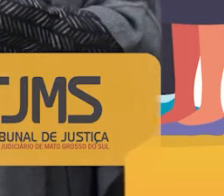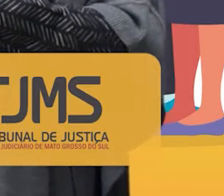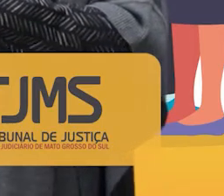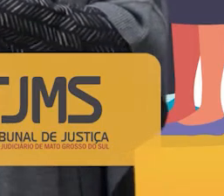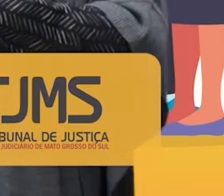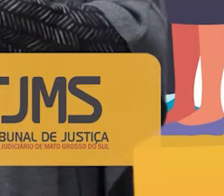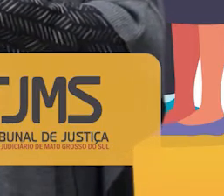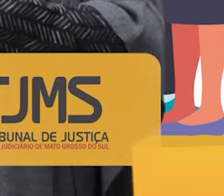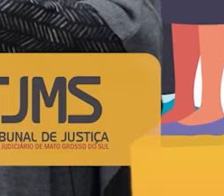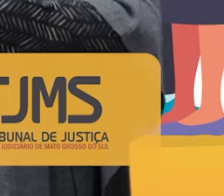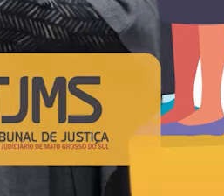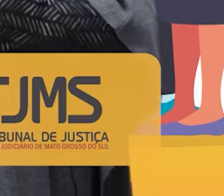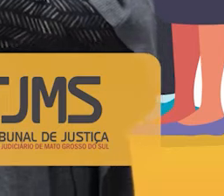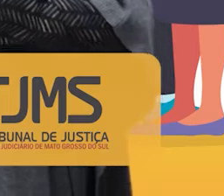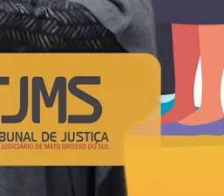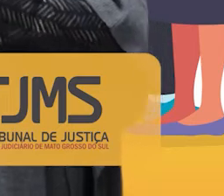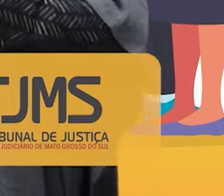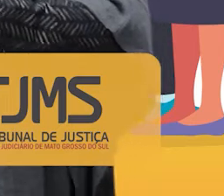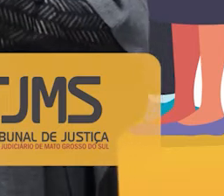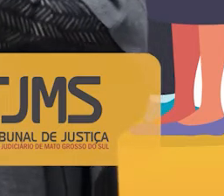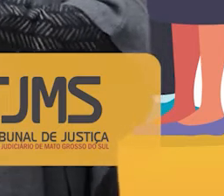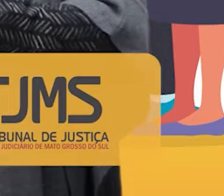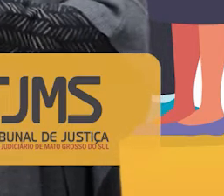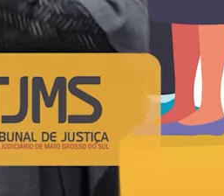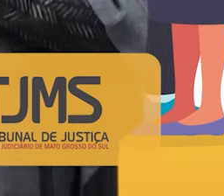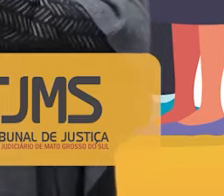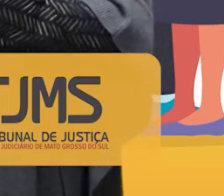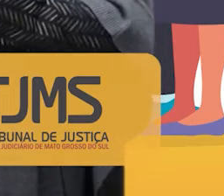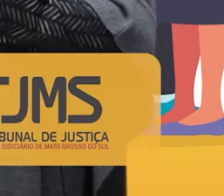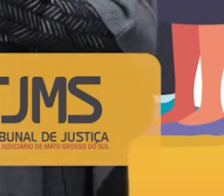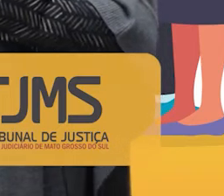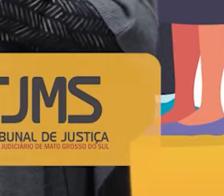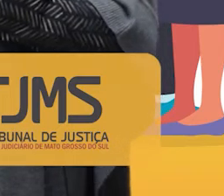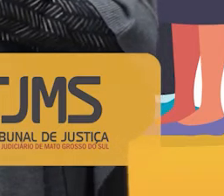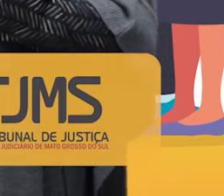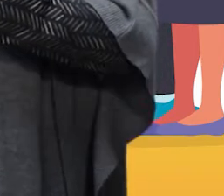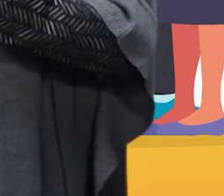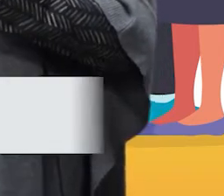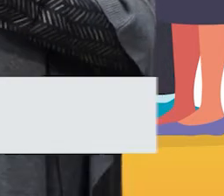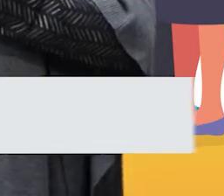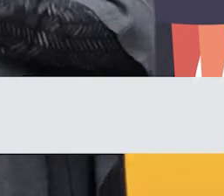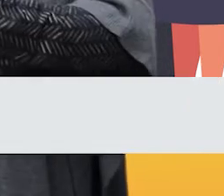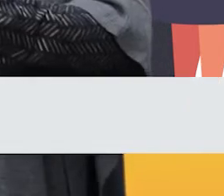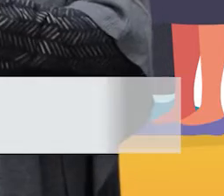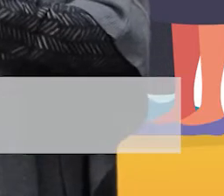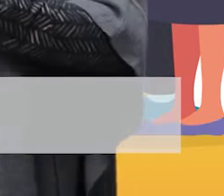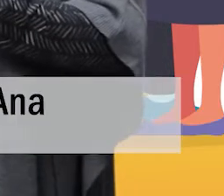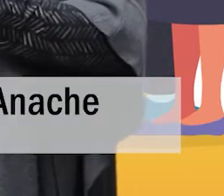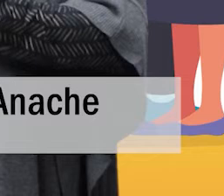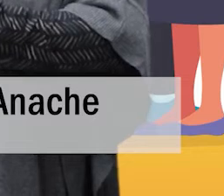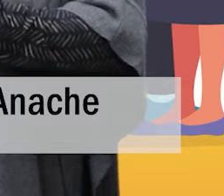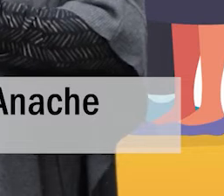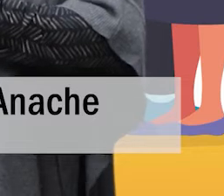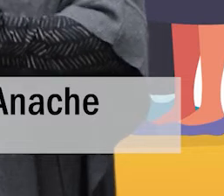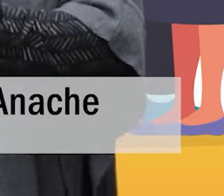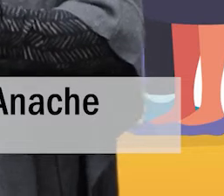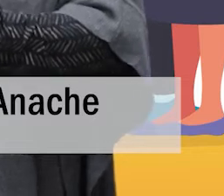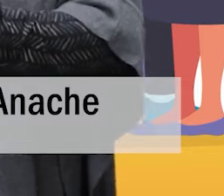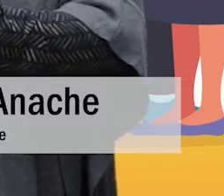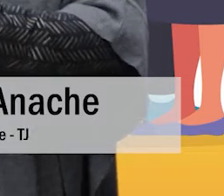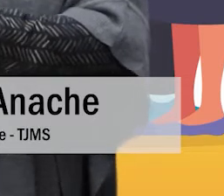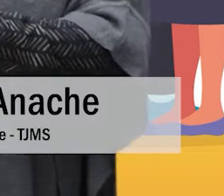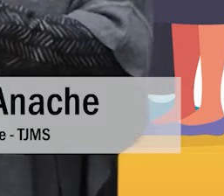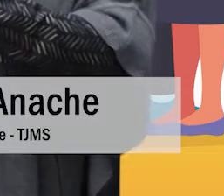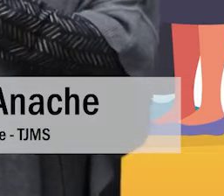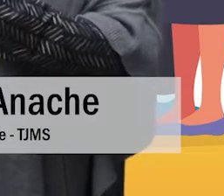vulnerabilidade e que ele não precise ficar numa casa de acolhimento, que é um lugar frio, que pode causar um trauma muito